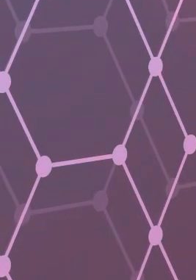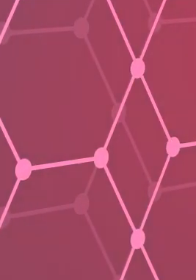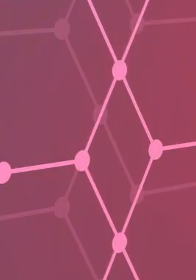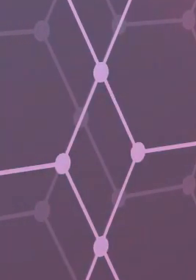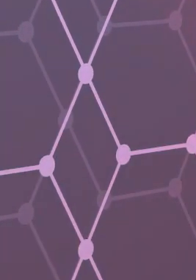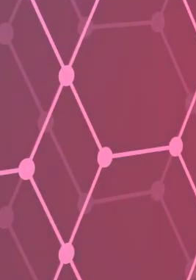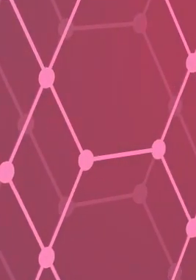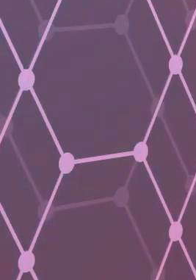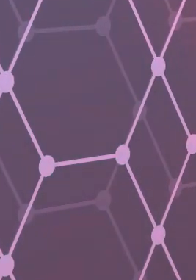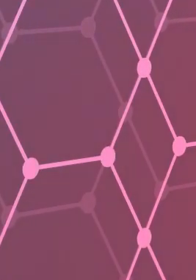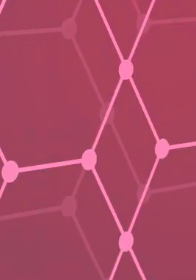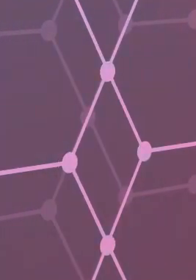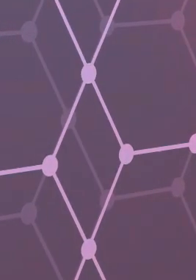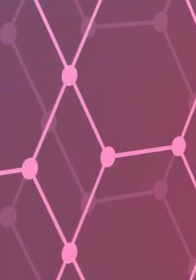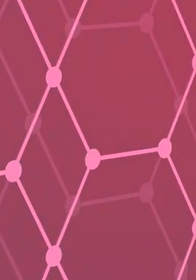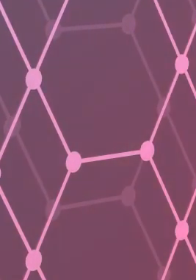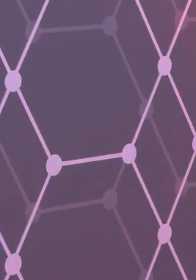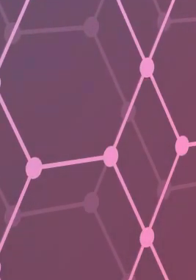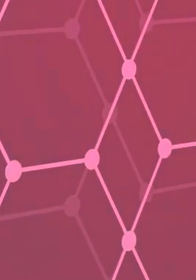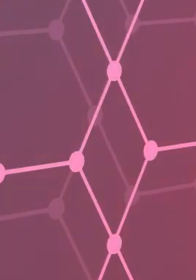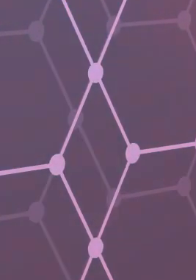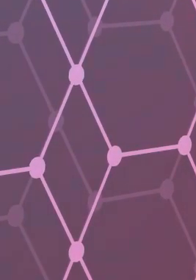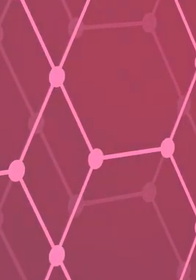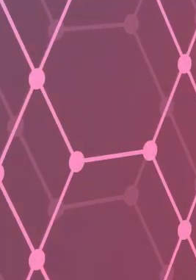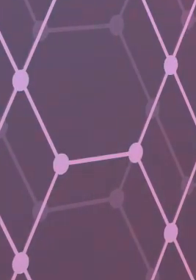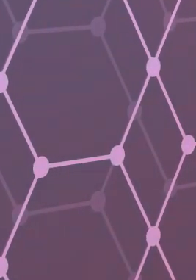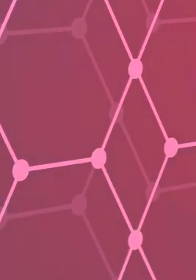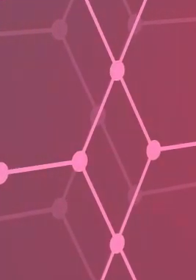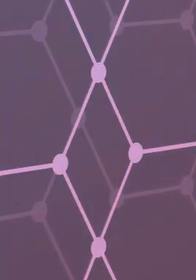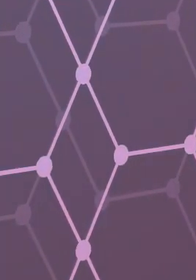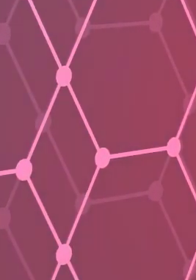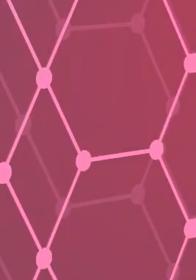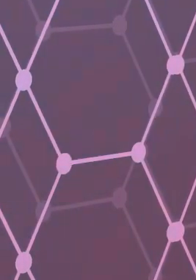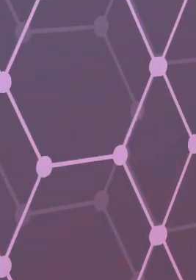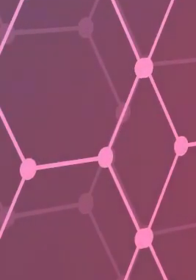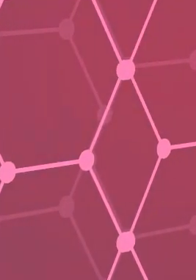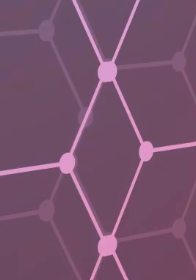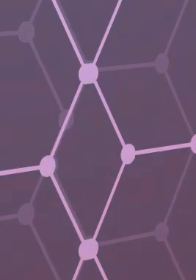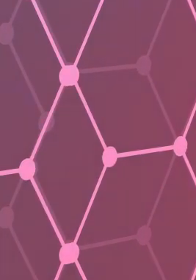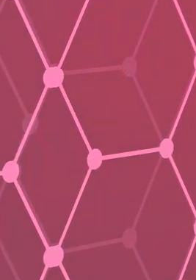Jornalismo Coragem.